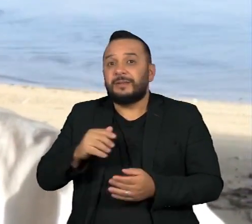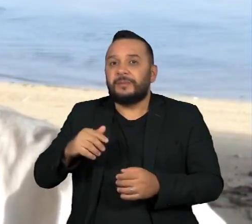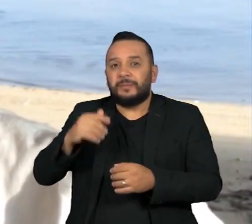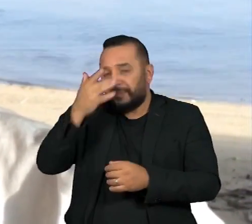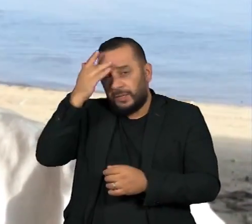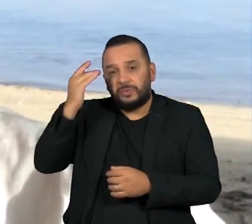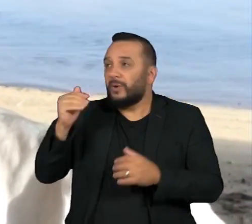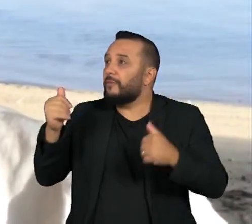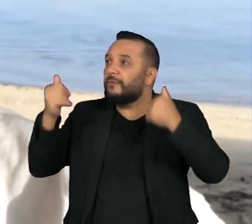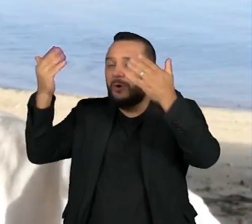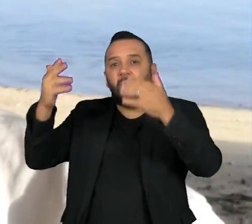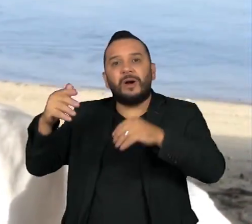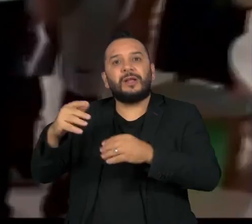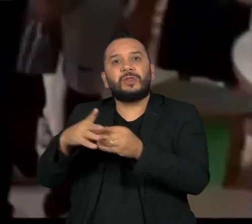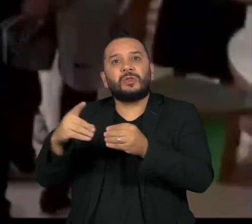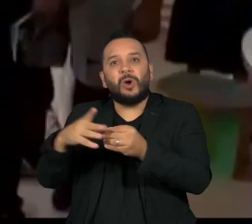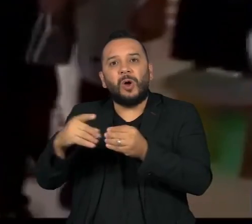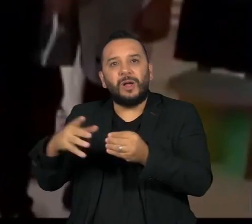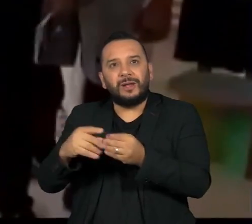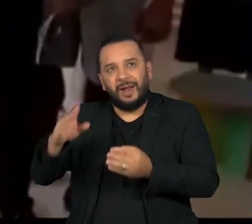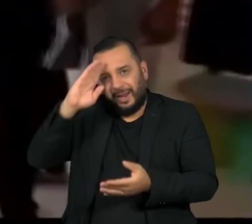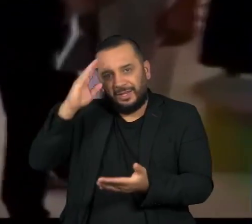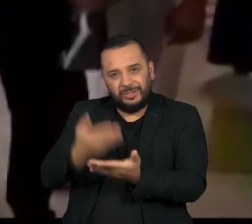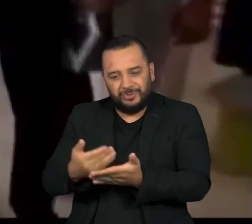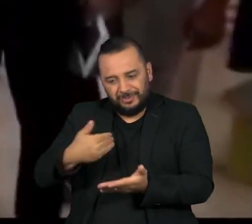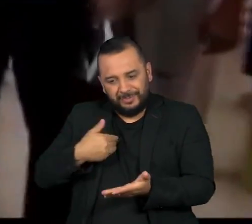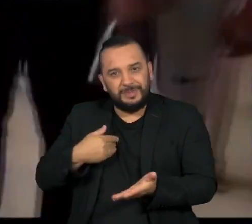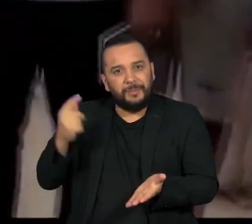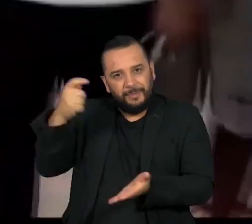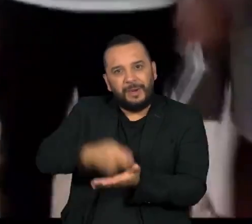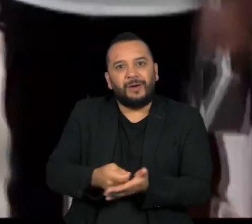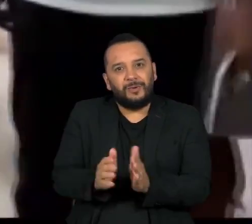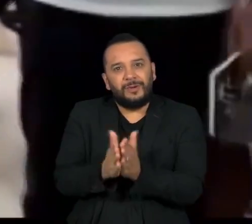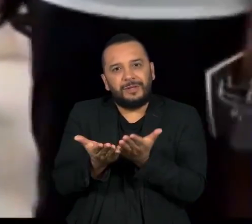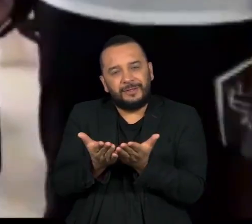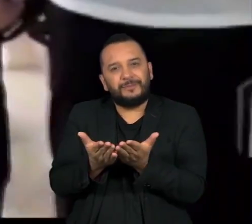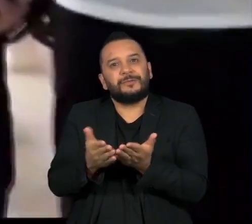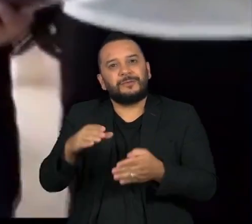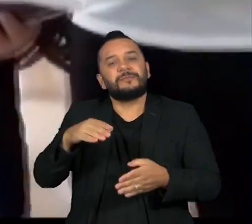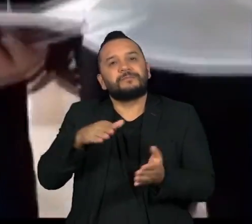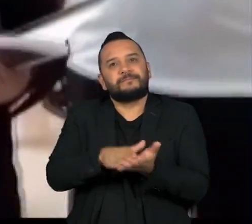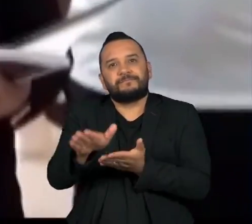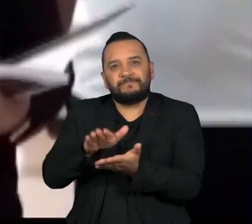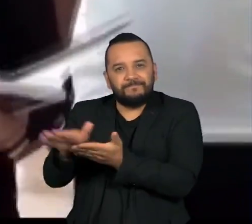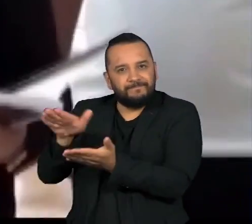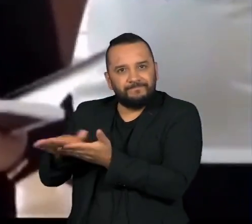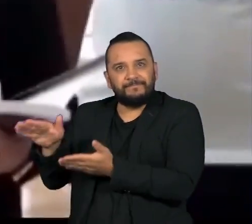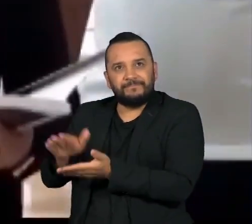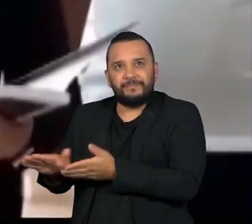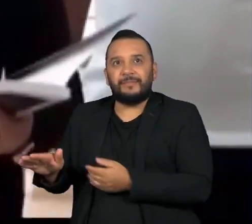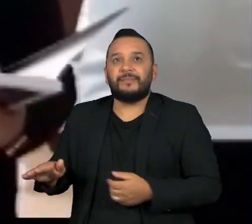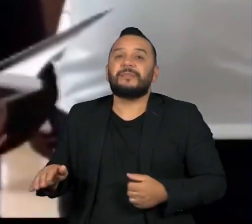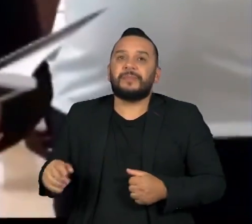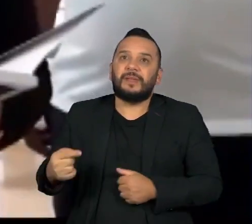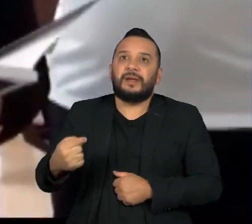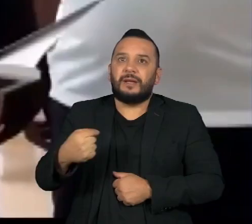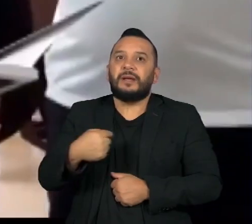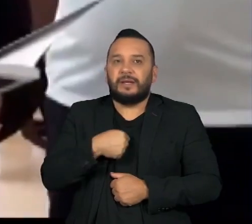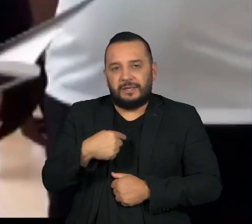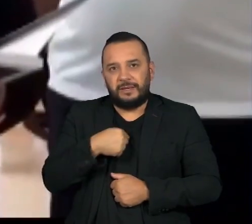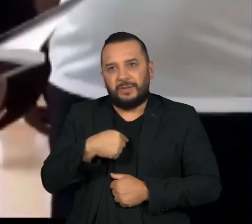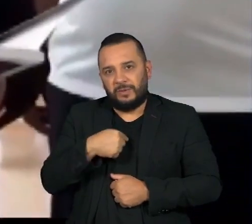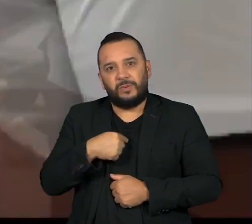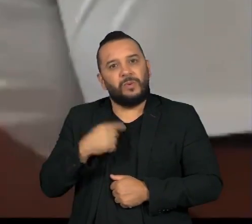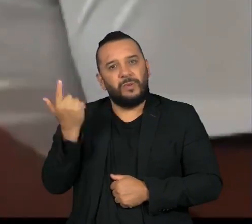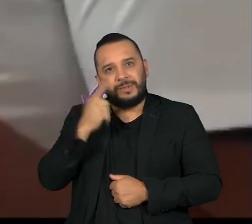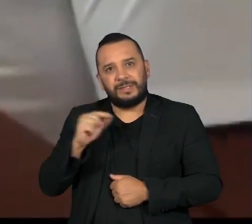lado acreditaram no meu sonho. A primeira ex-pessoa em situação de rua publicar, autografar e palestrar